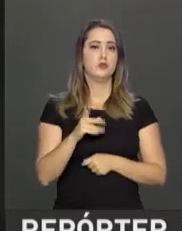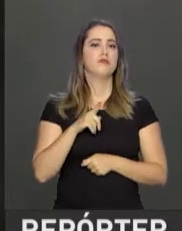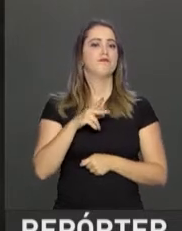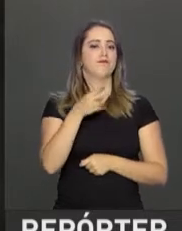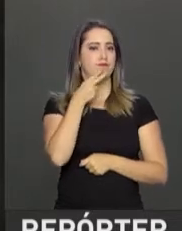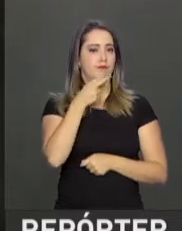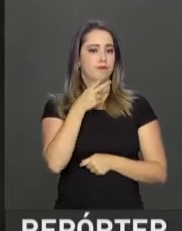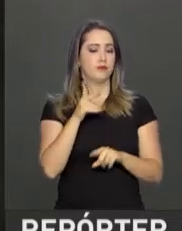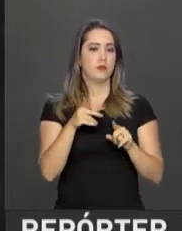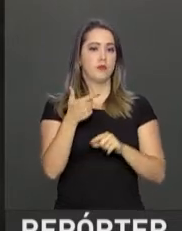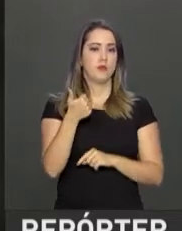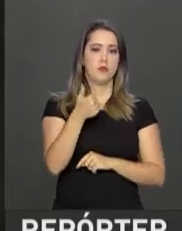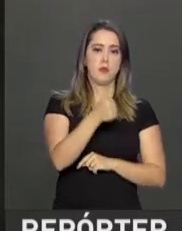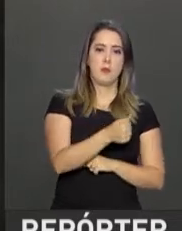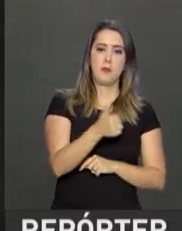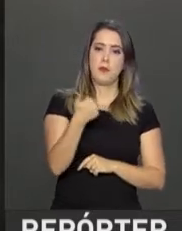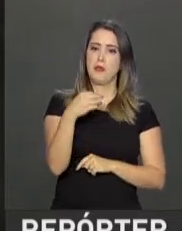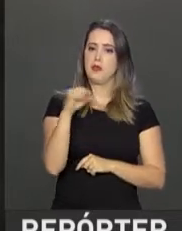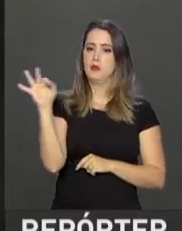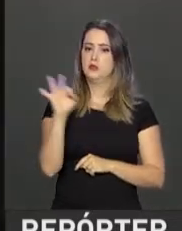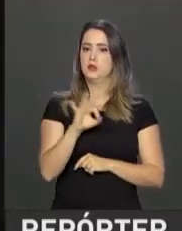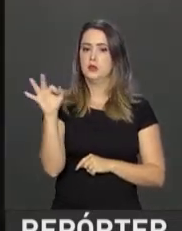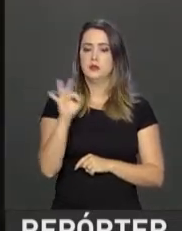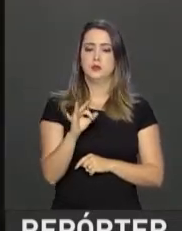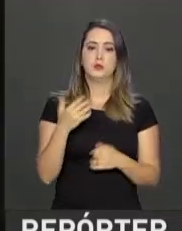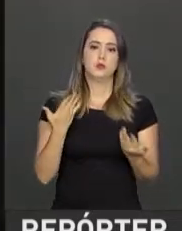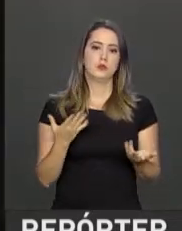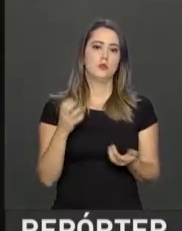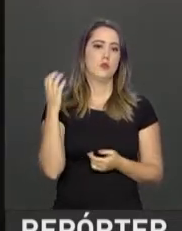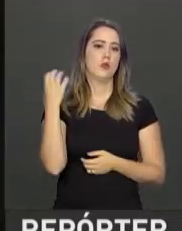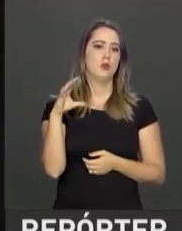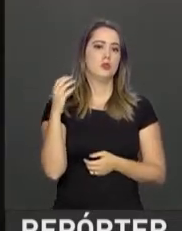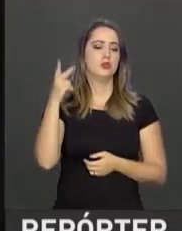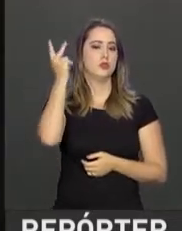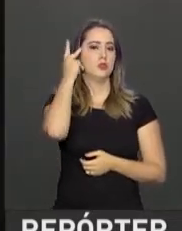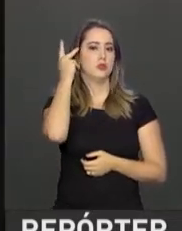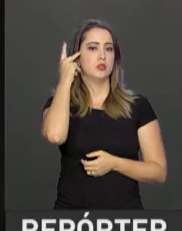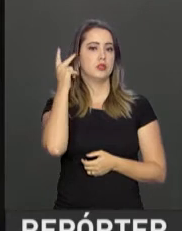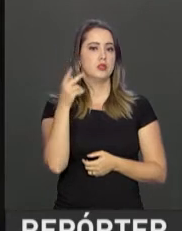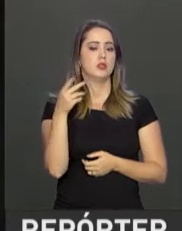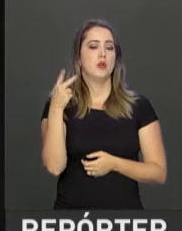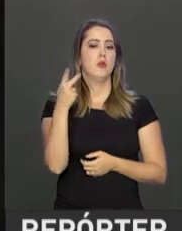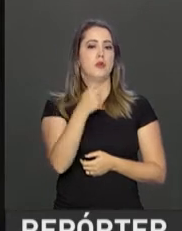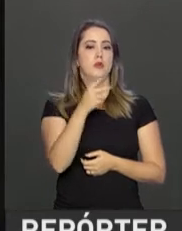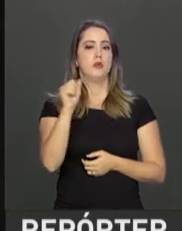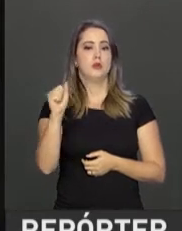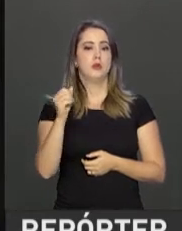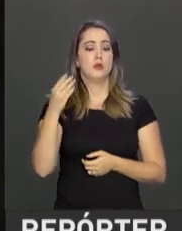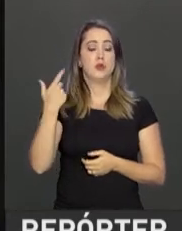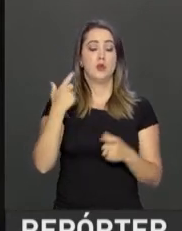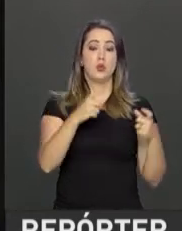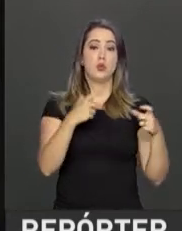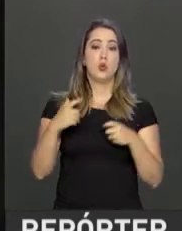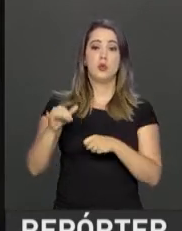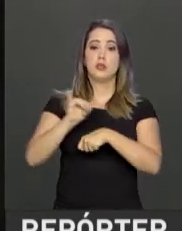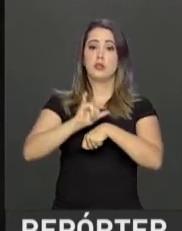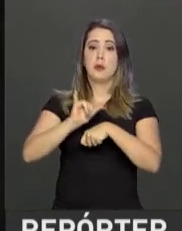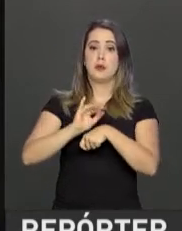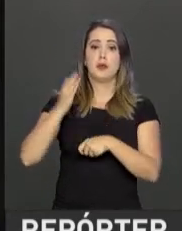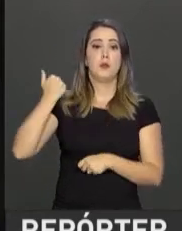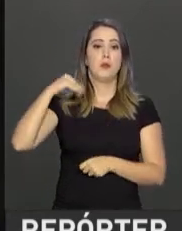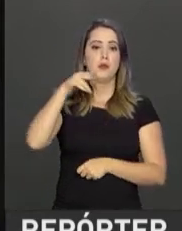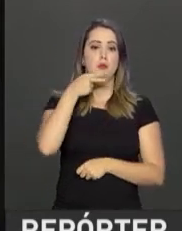em 2017 10% curitiba são paulo e porto alegre são as capitais em que as pessoas mais